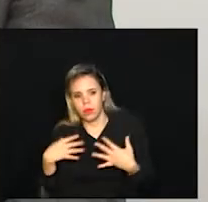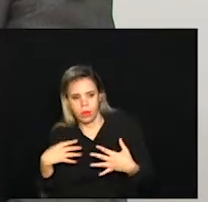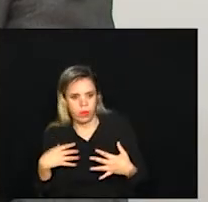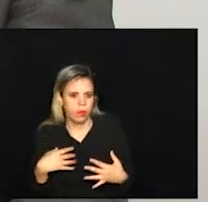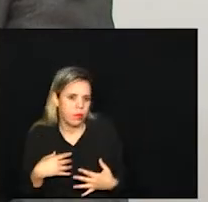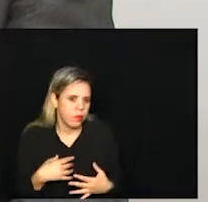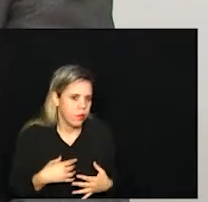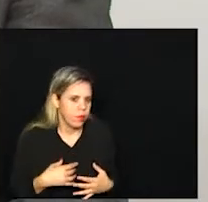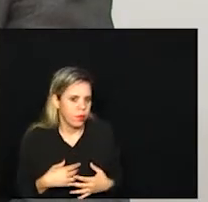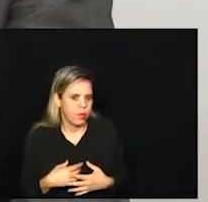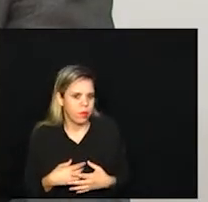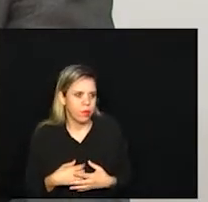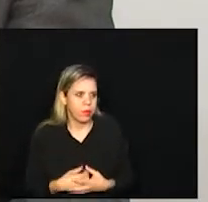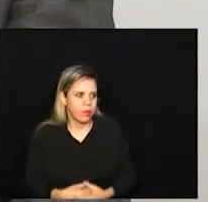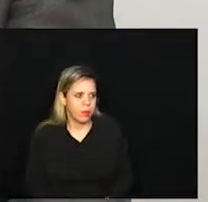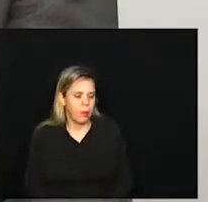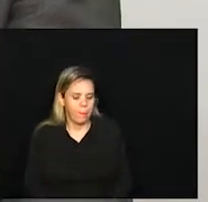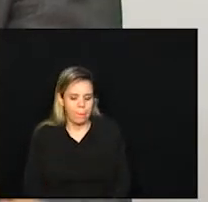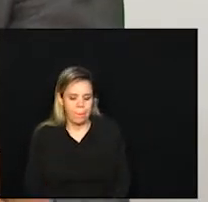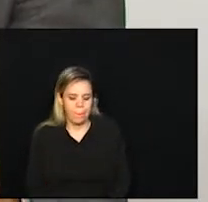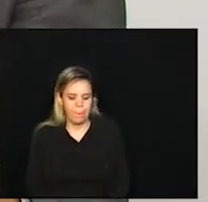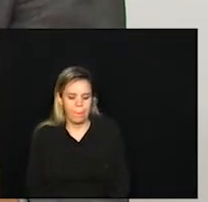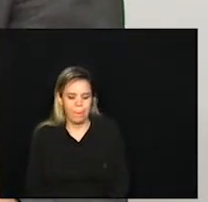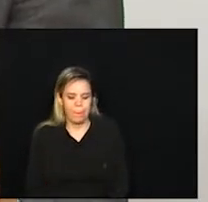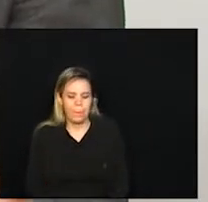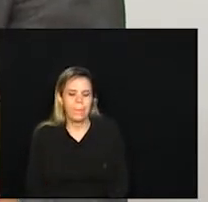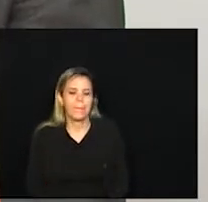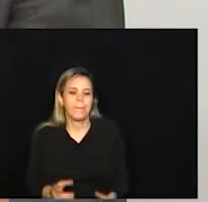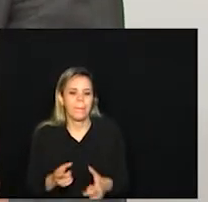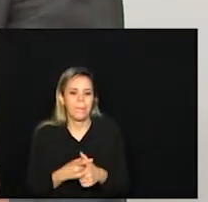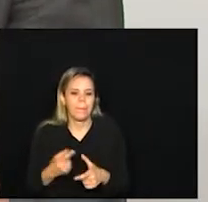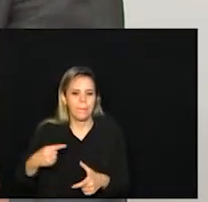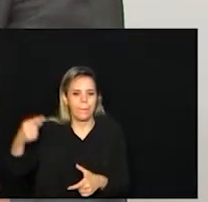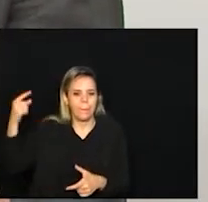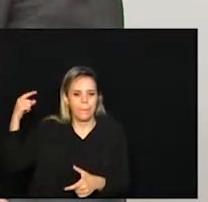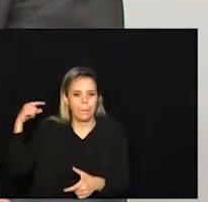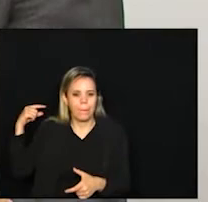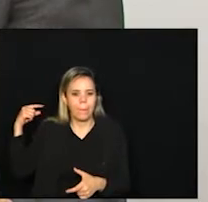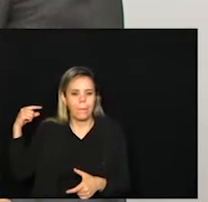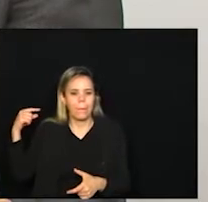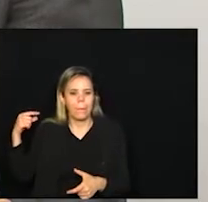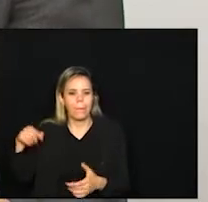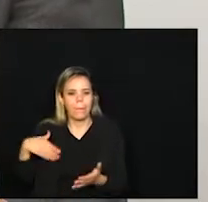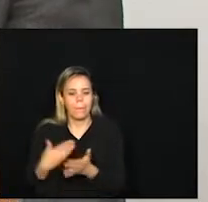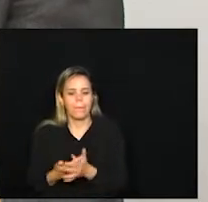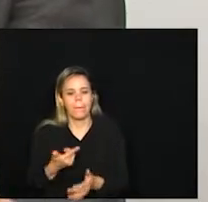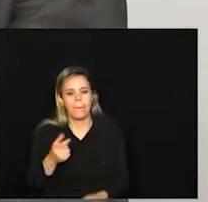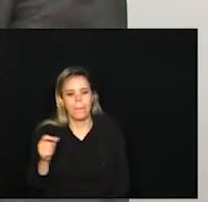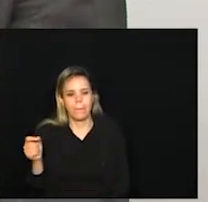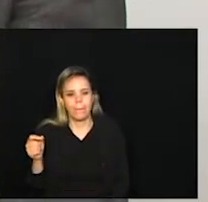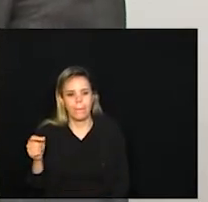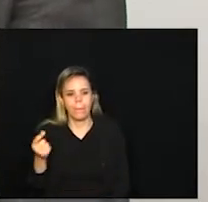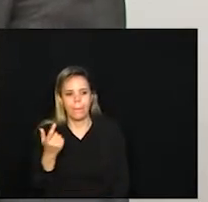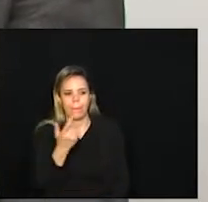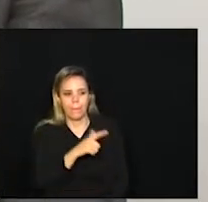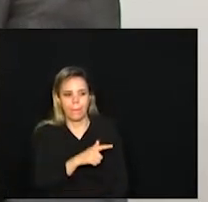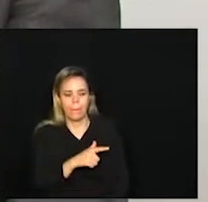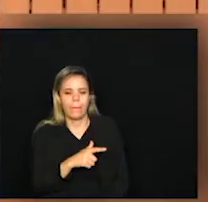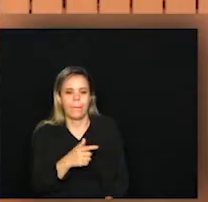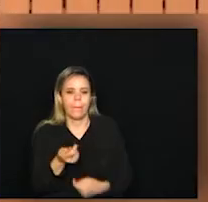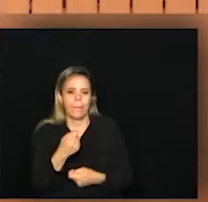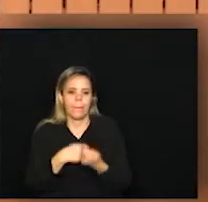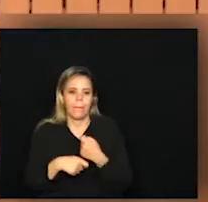de do contas interior do mandato anterior até 2020 que era outra